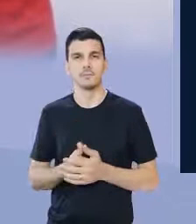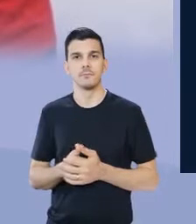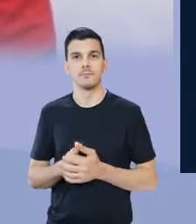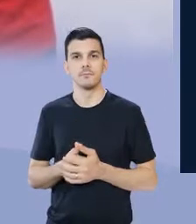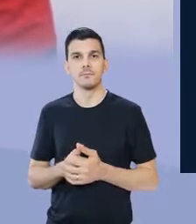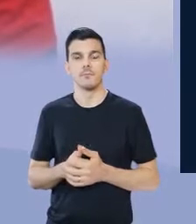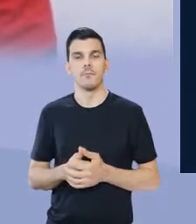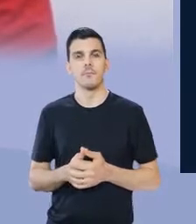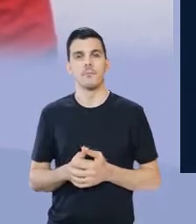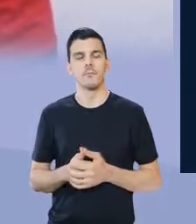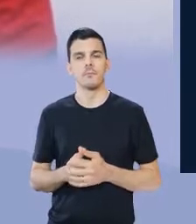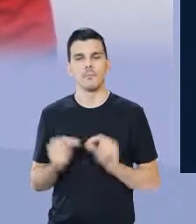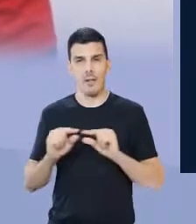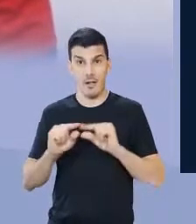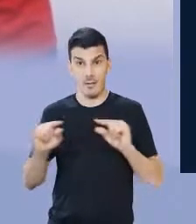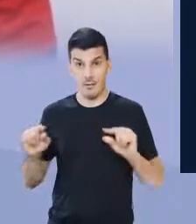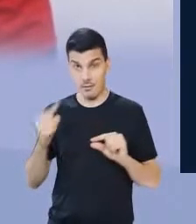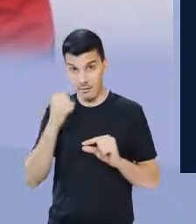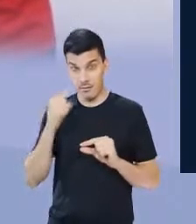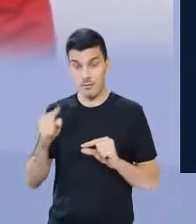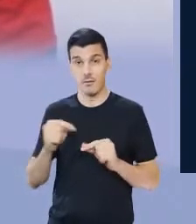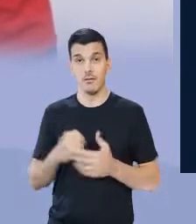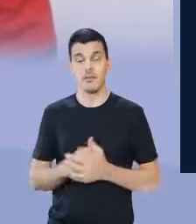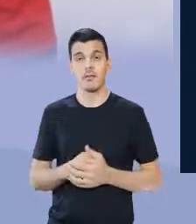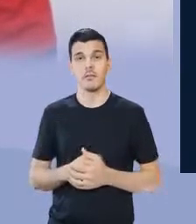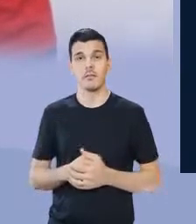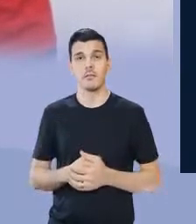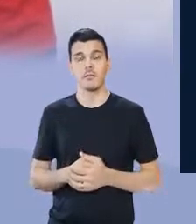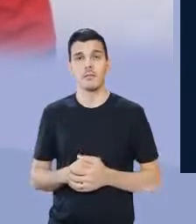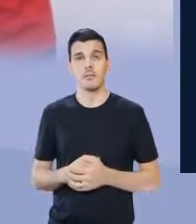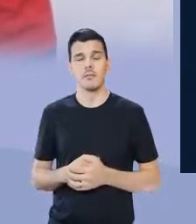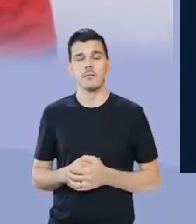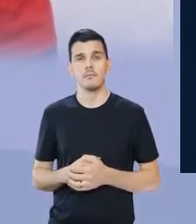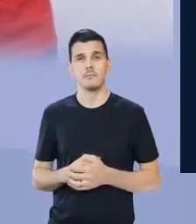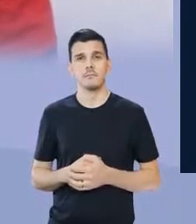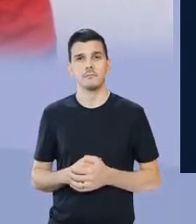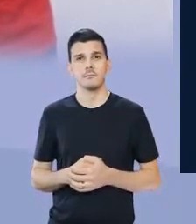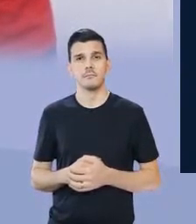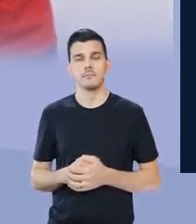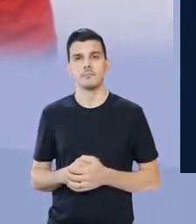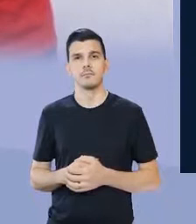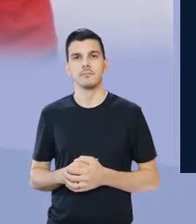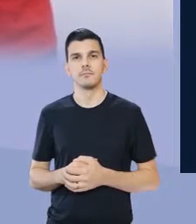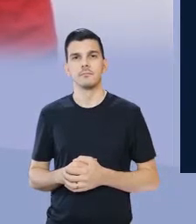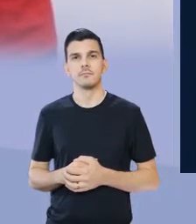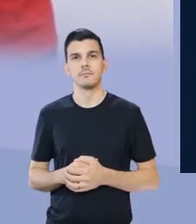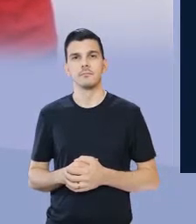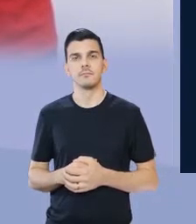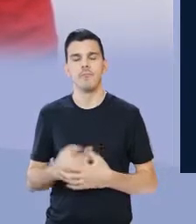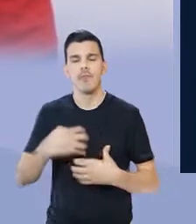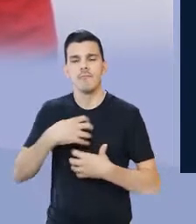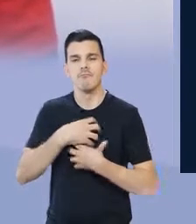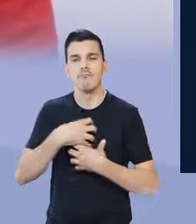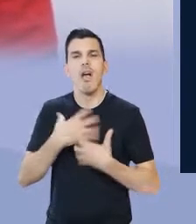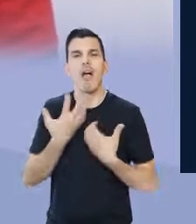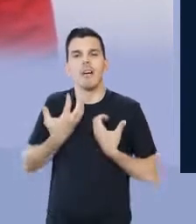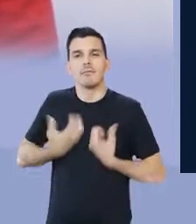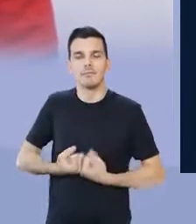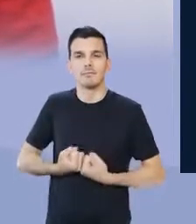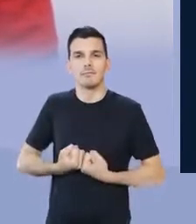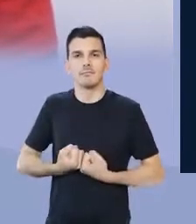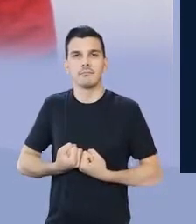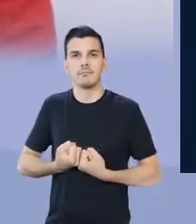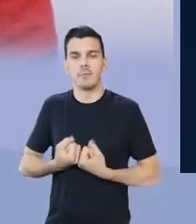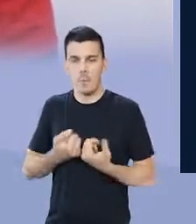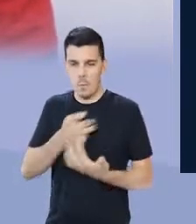own unique gifts. Então, ela habitava dentro de si própria os dons dela, né?